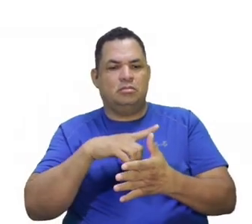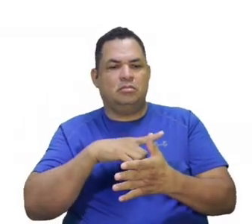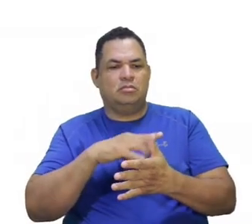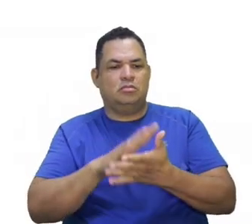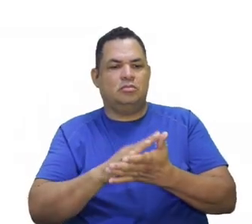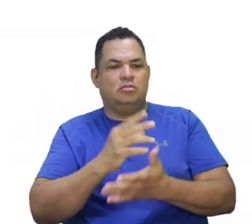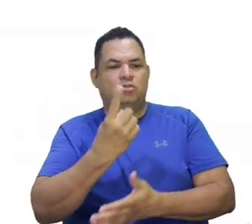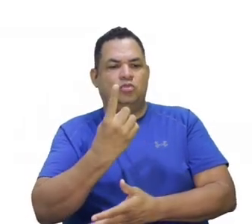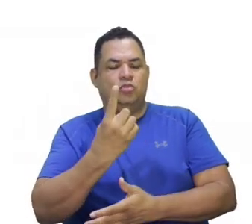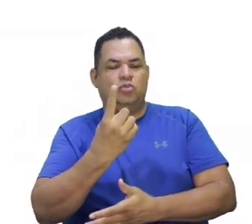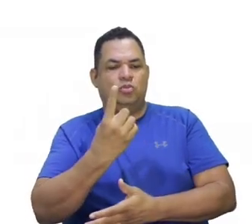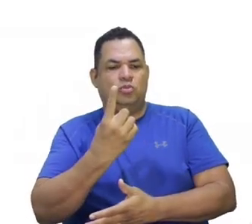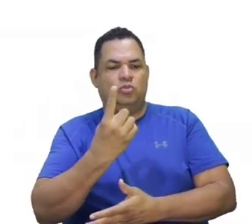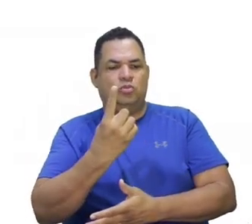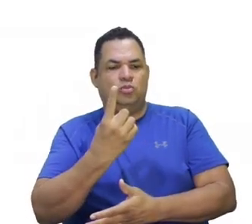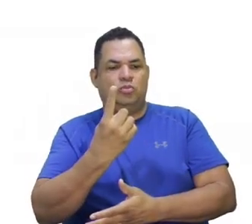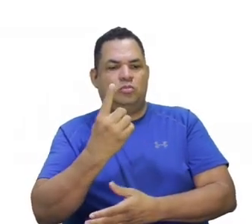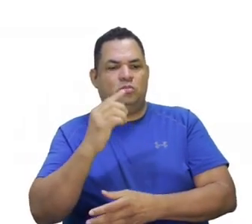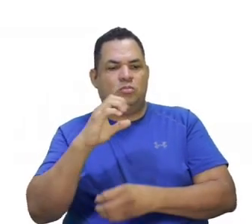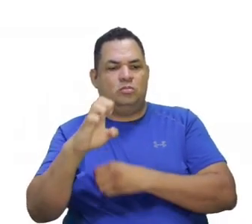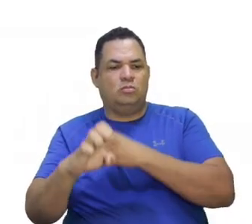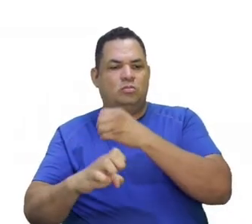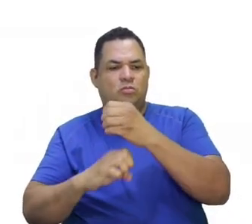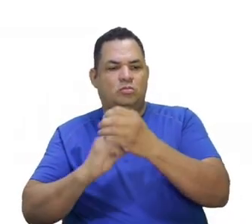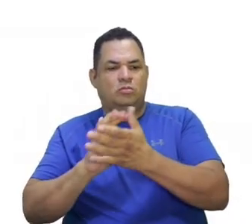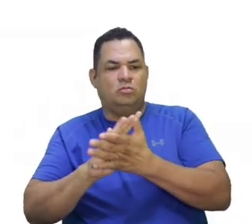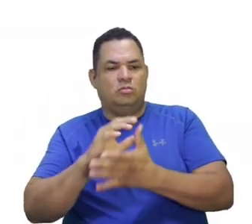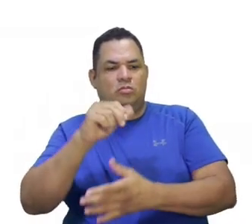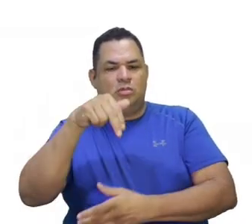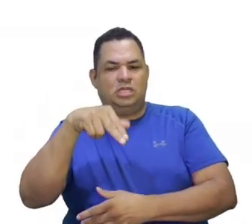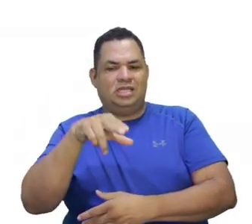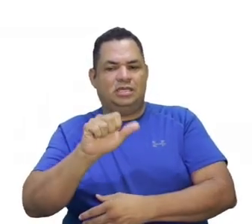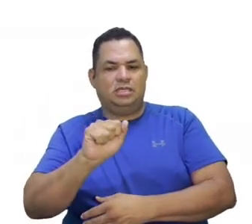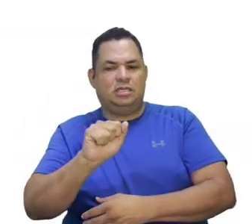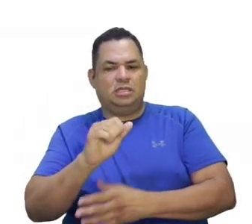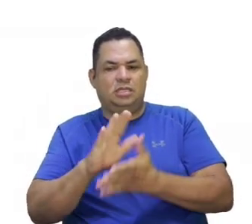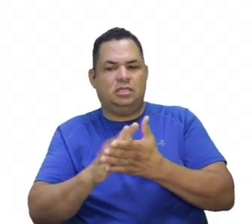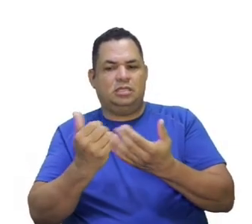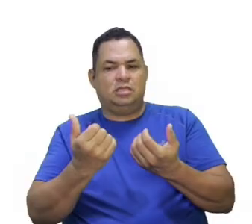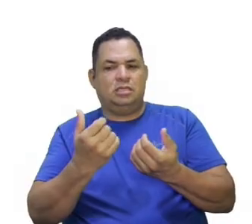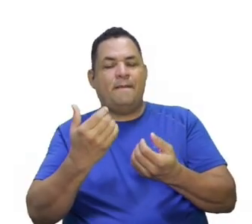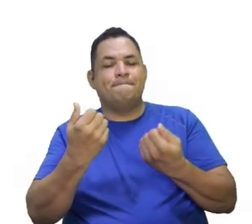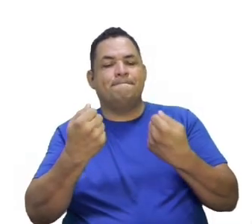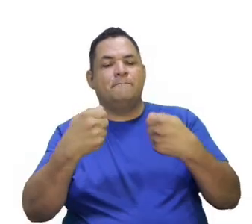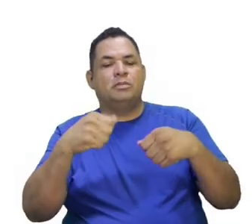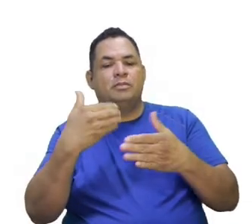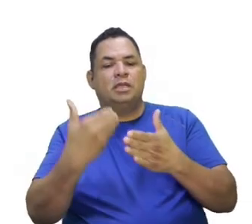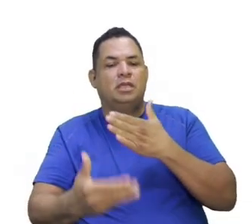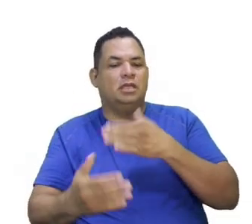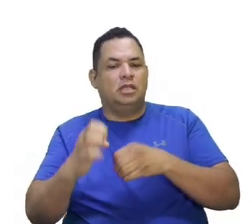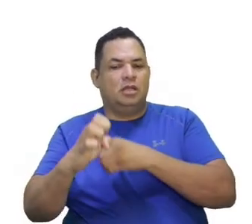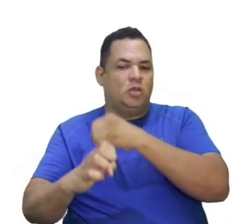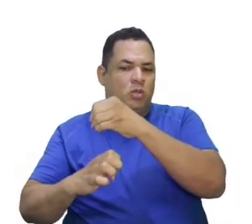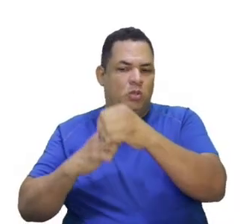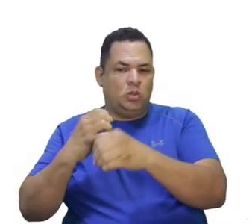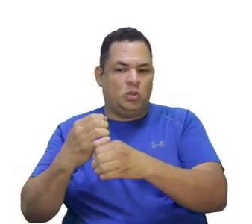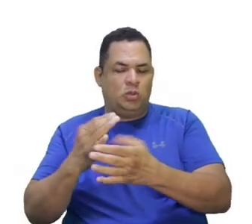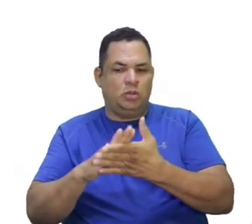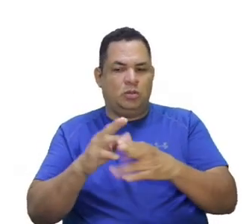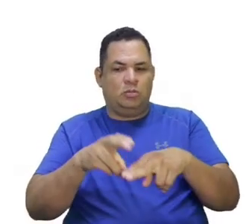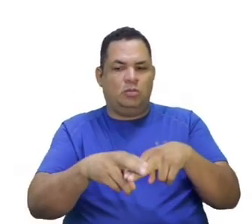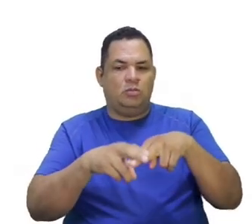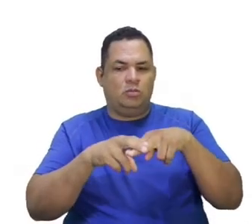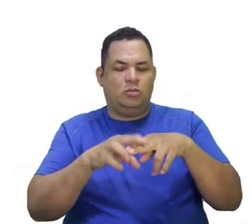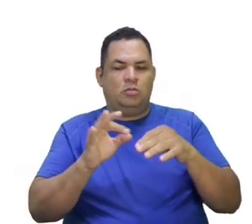apenas um elétron. Então, o nosso sódio, ele tem uma tendência de perder esse elétron. E é